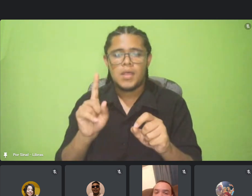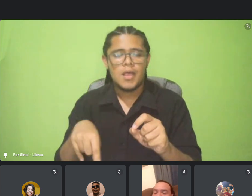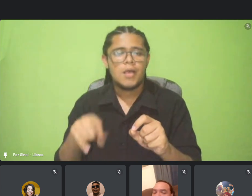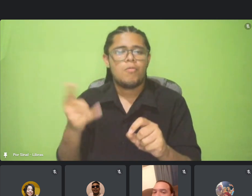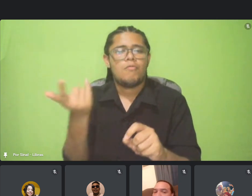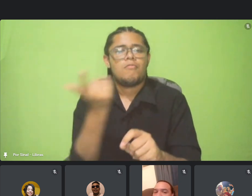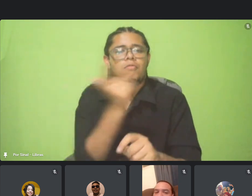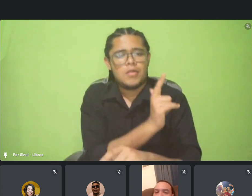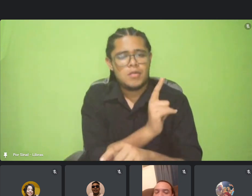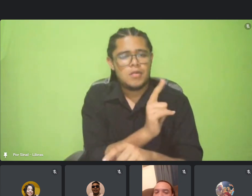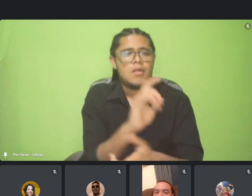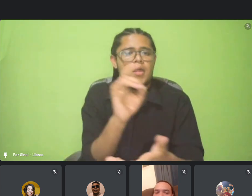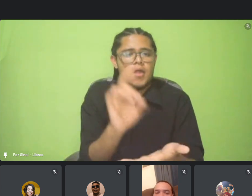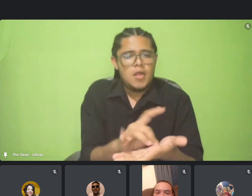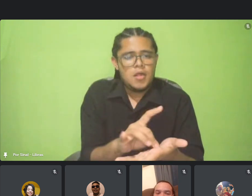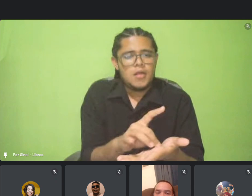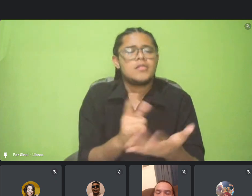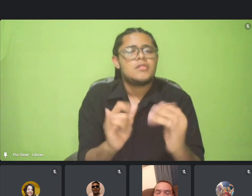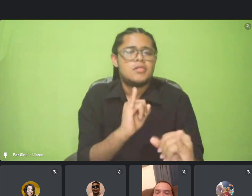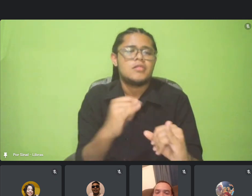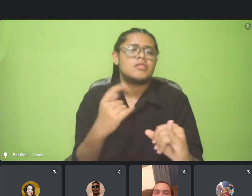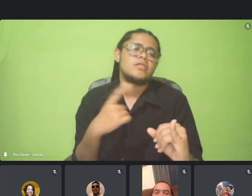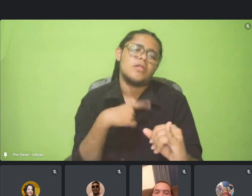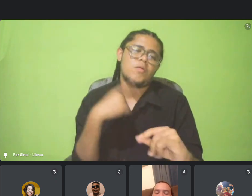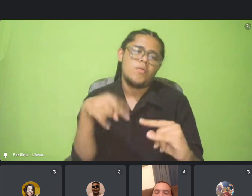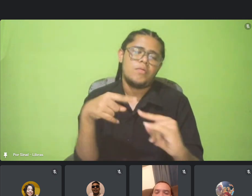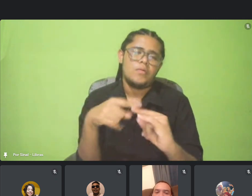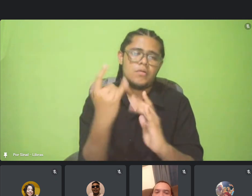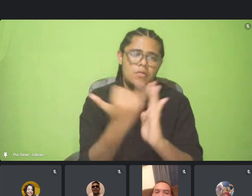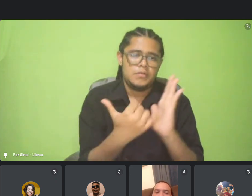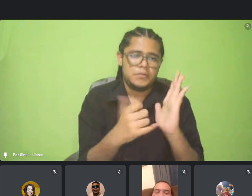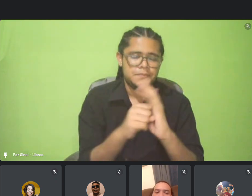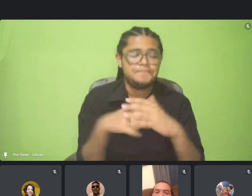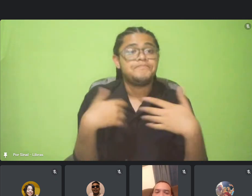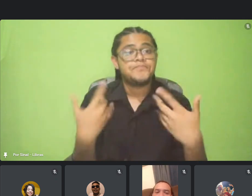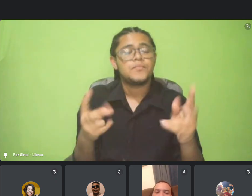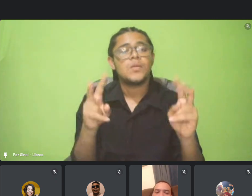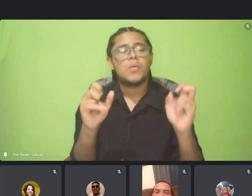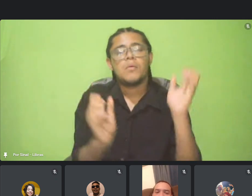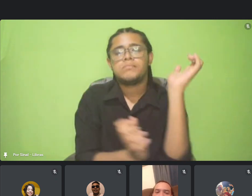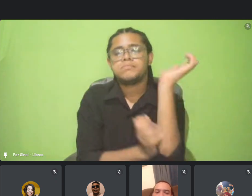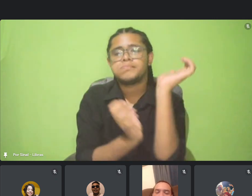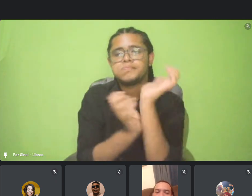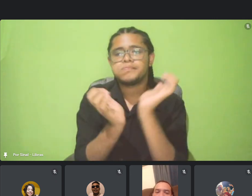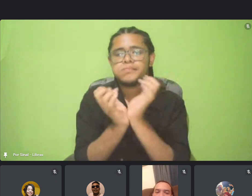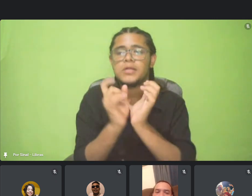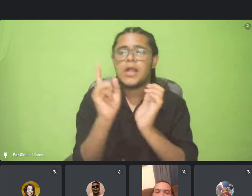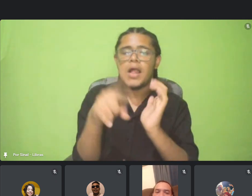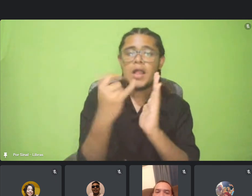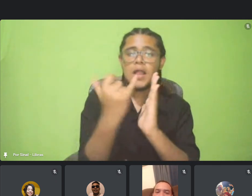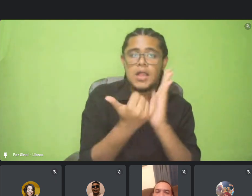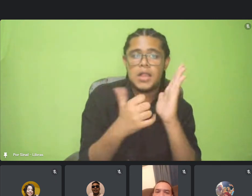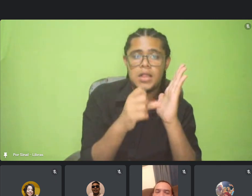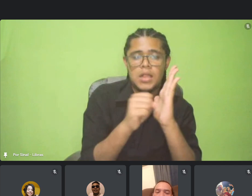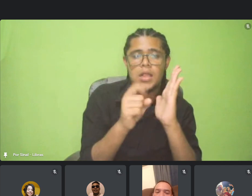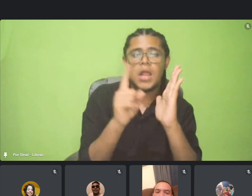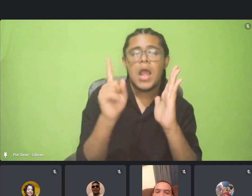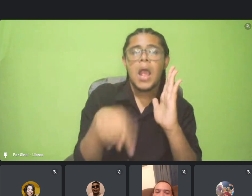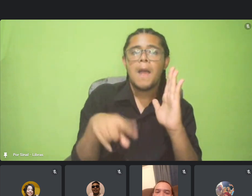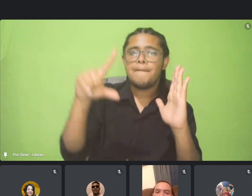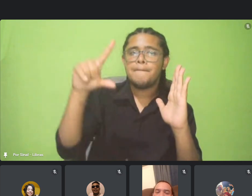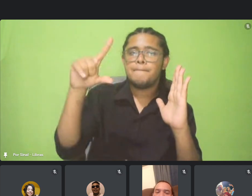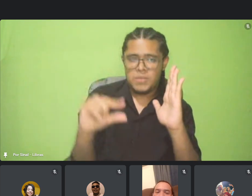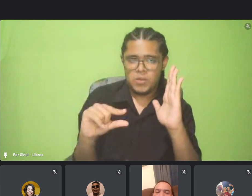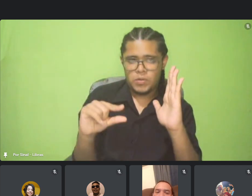E em relação à burocracia, para a inscrição, ela é menor, mas para a aprovação e no sentido de receber o prêmio, as